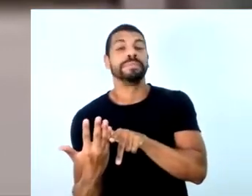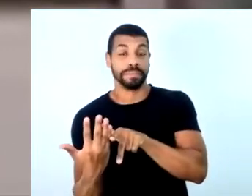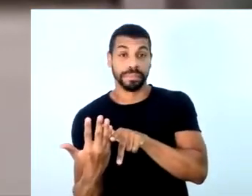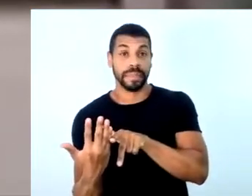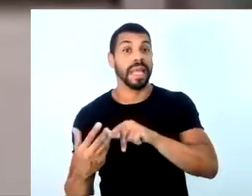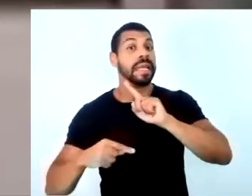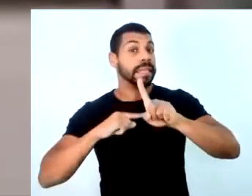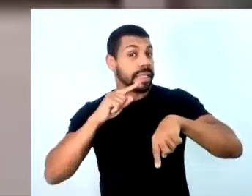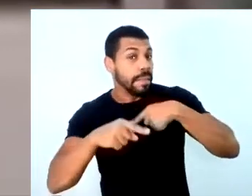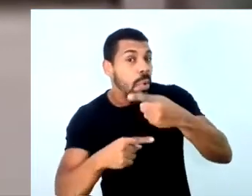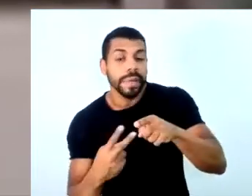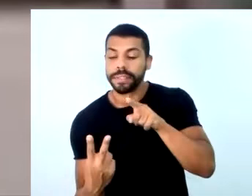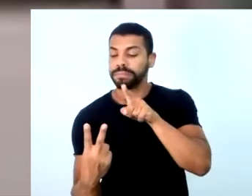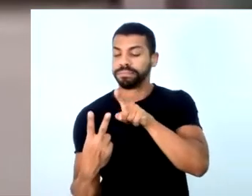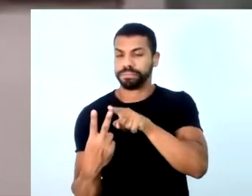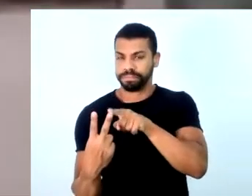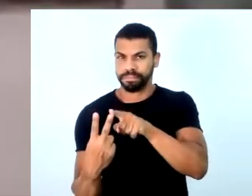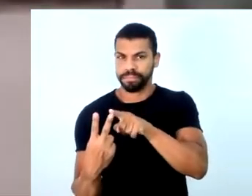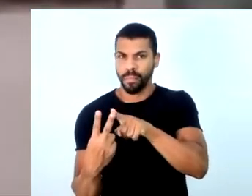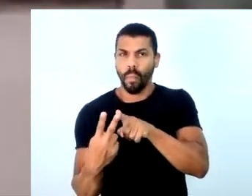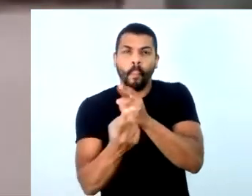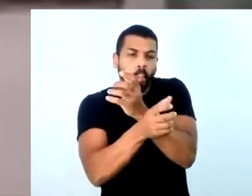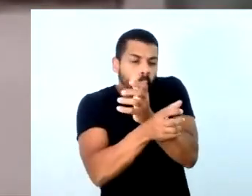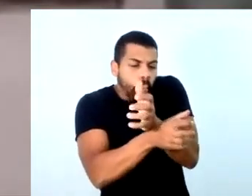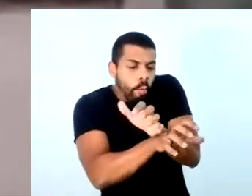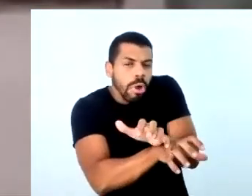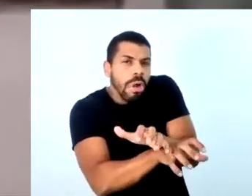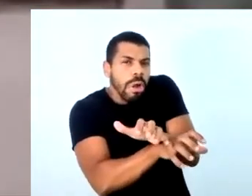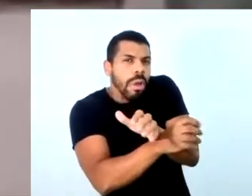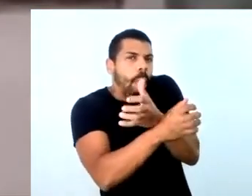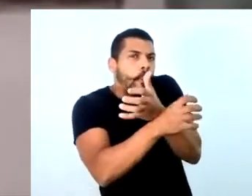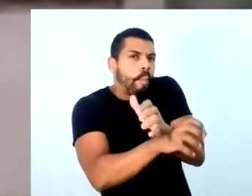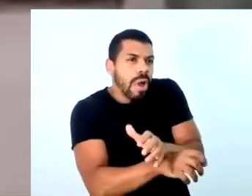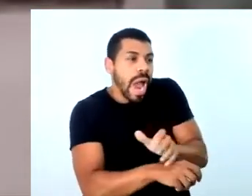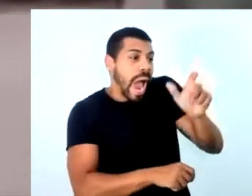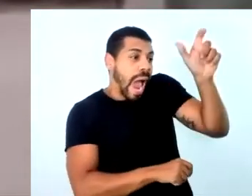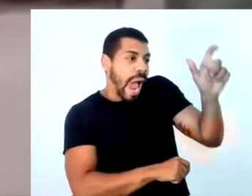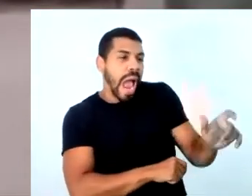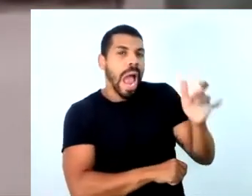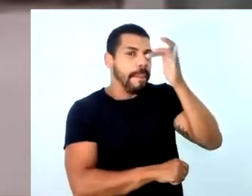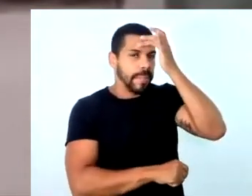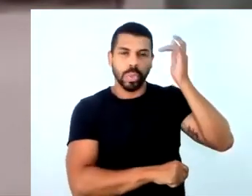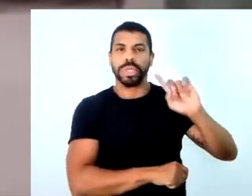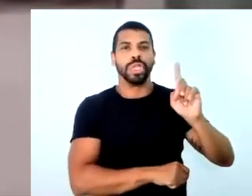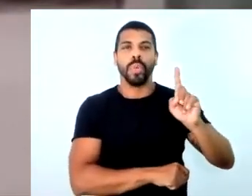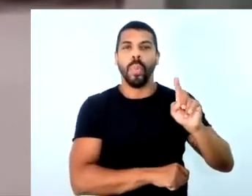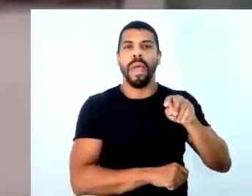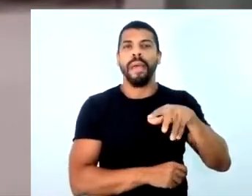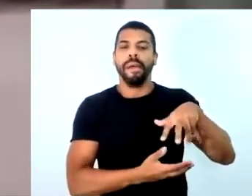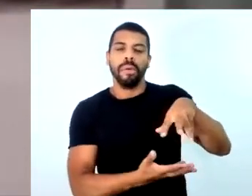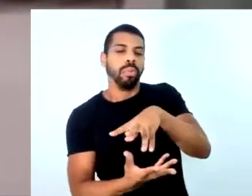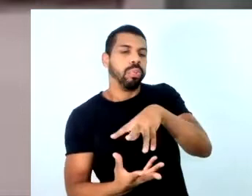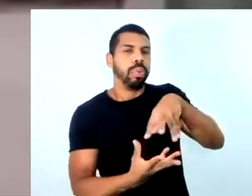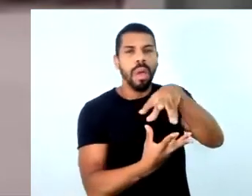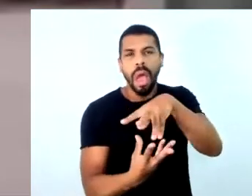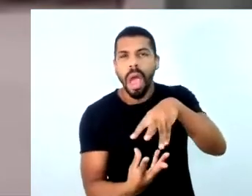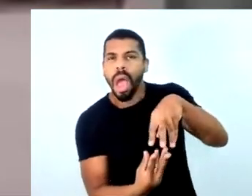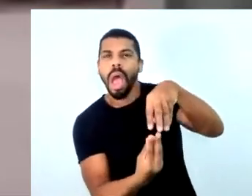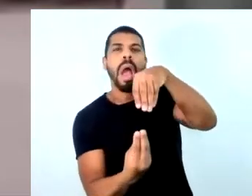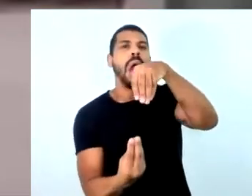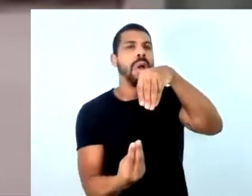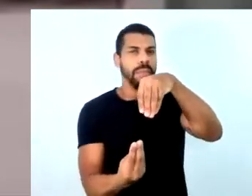foram feitos. Depois filmou-se toda a parte seca. O que a gente chama de parte seca dos personagens que não são